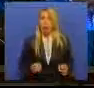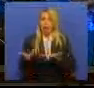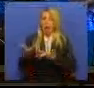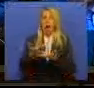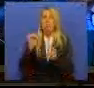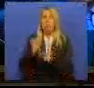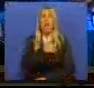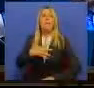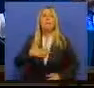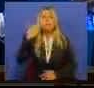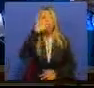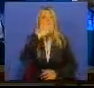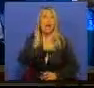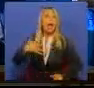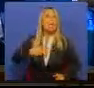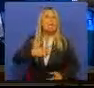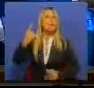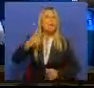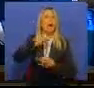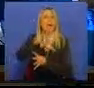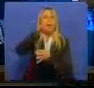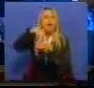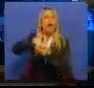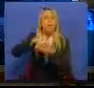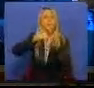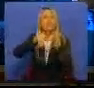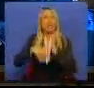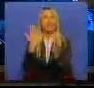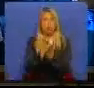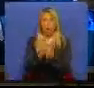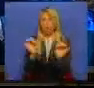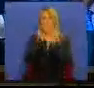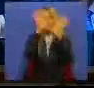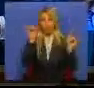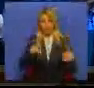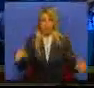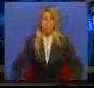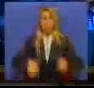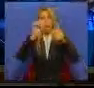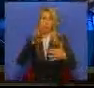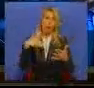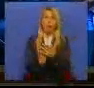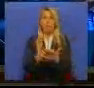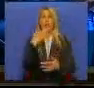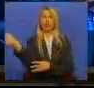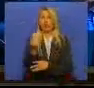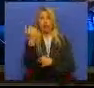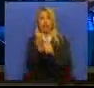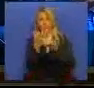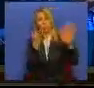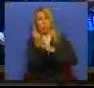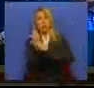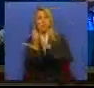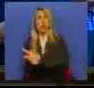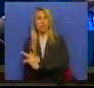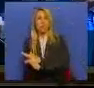empresas estiverem associadas aos projetos escolares, obviamente isso é melhor para a empregabilidade dos jovens. E permite